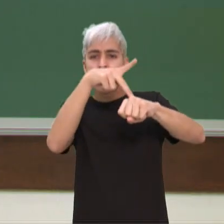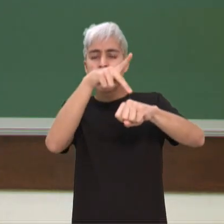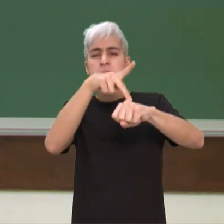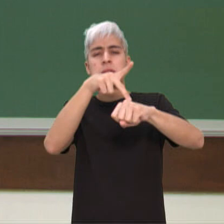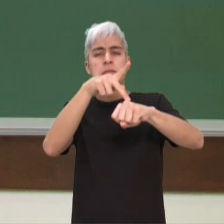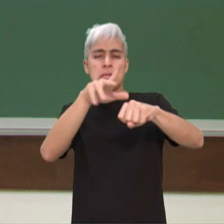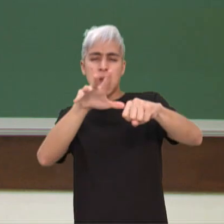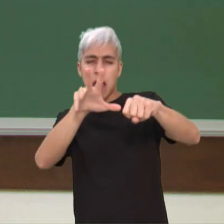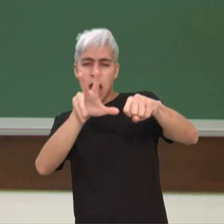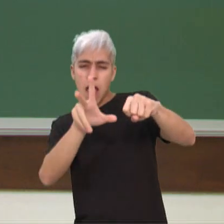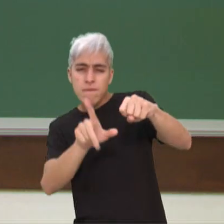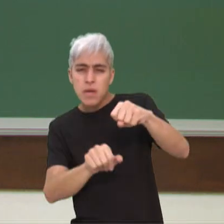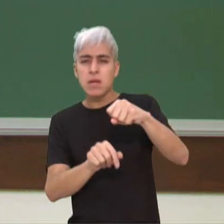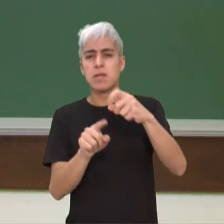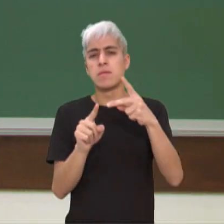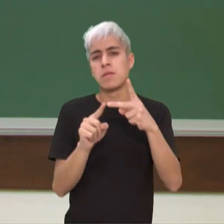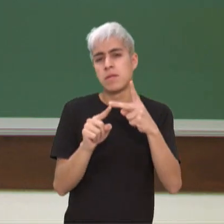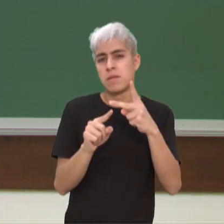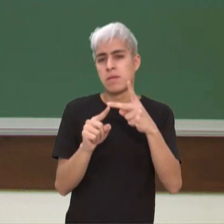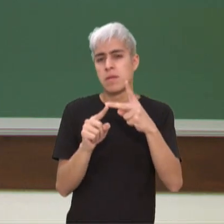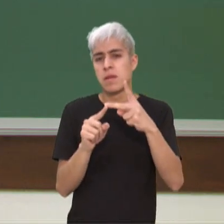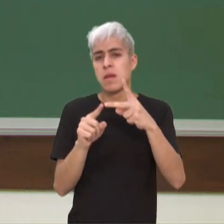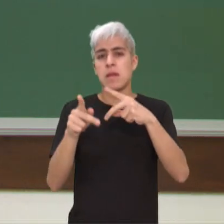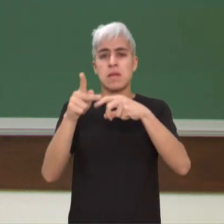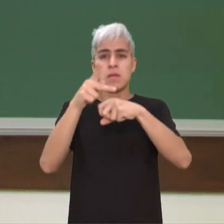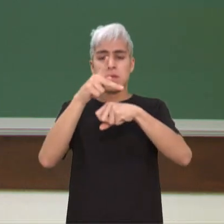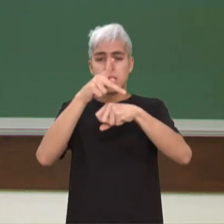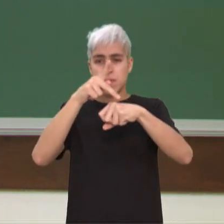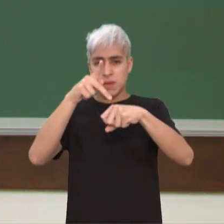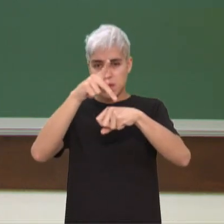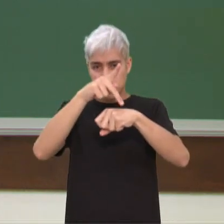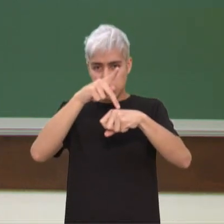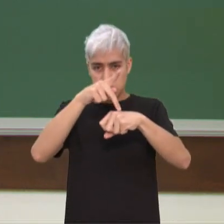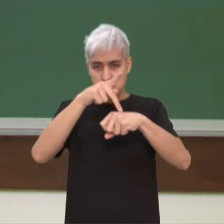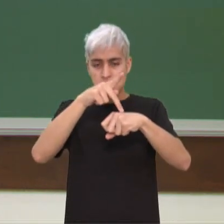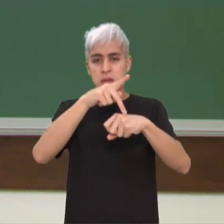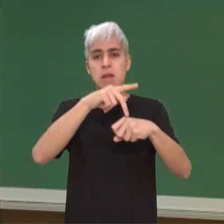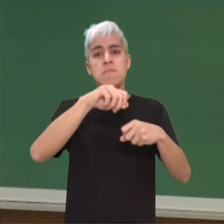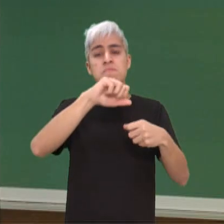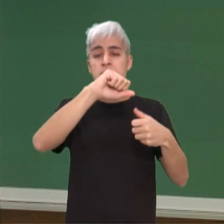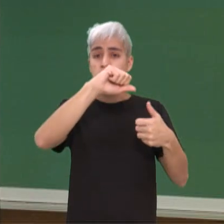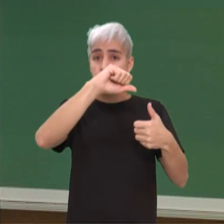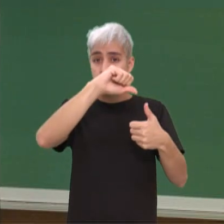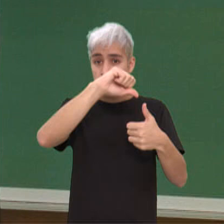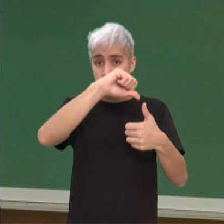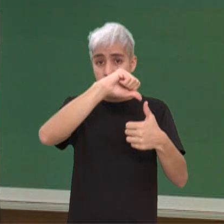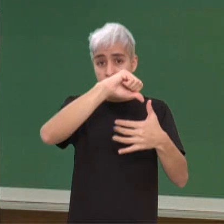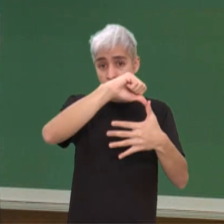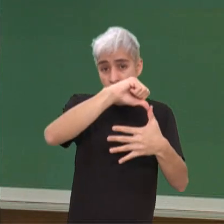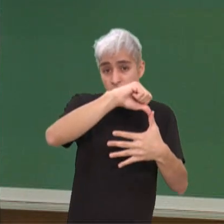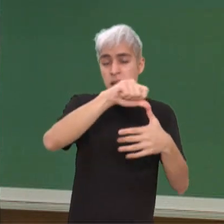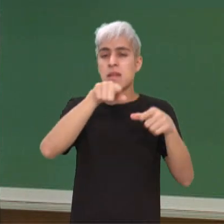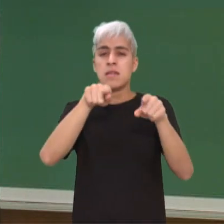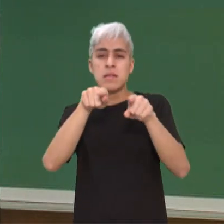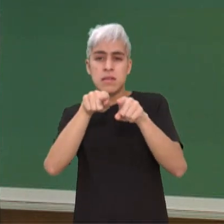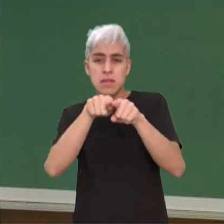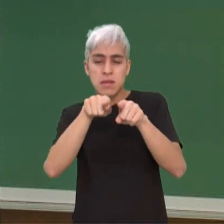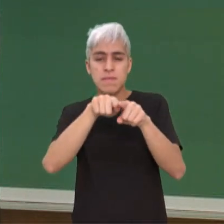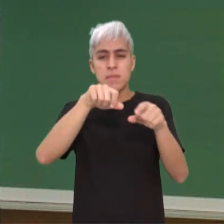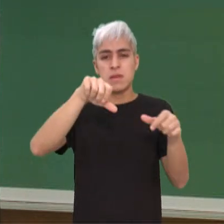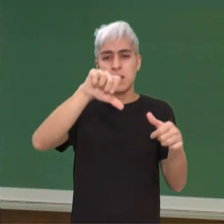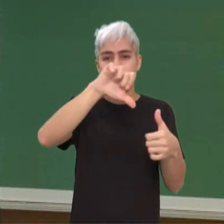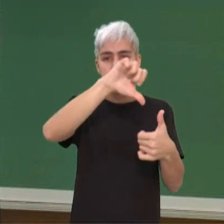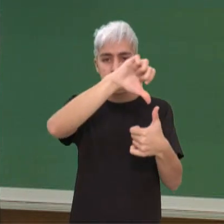da África, né? Países da América do Sul e também da América